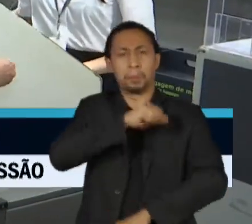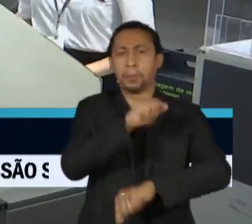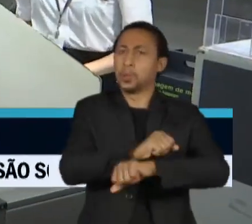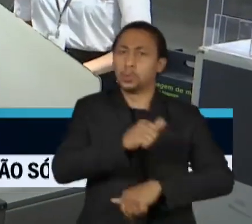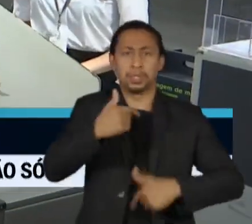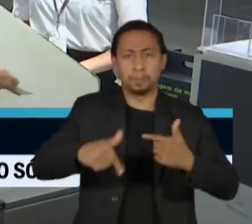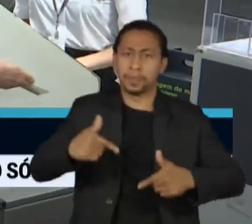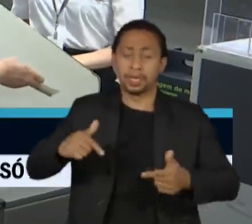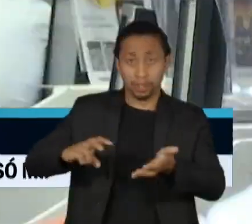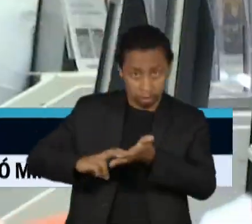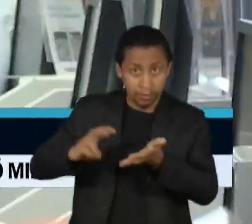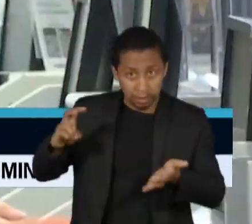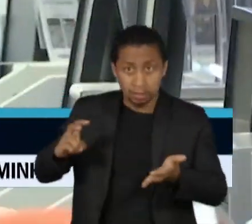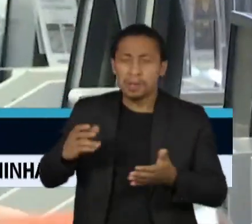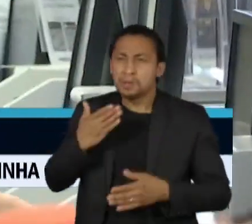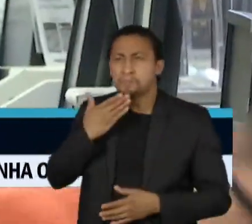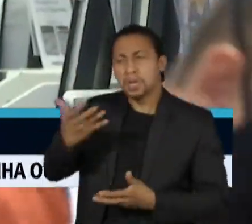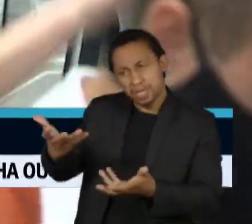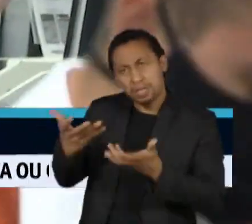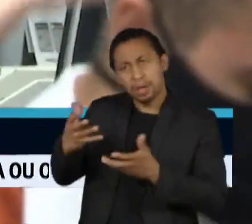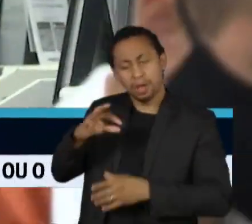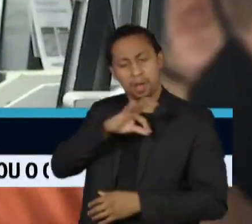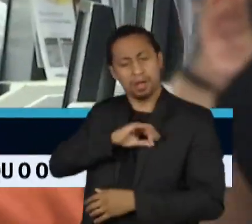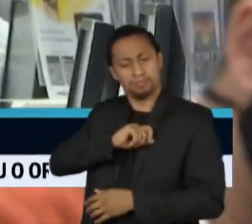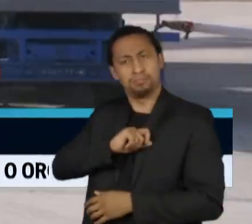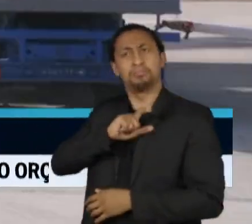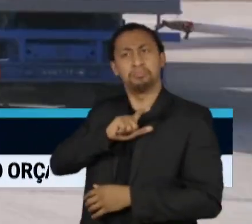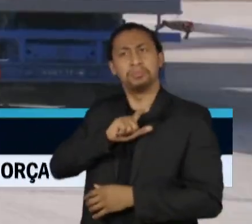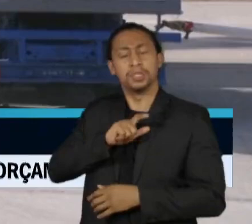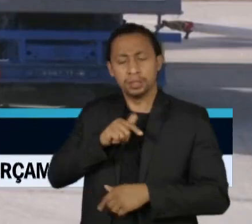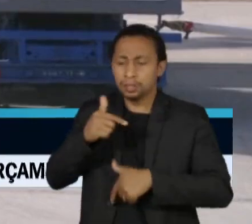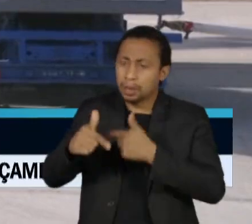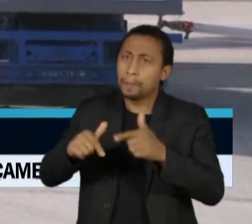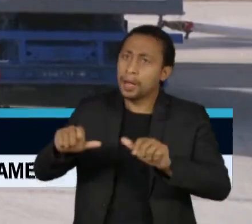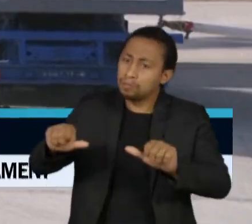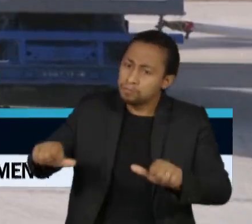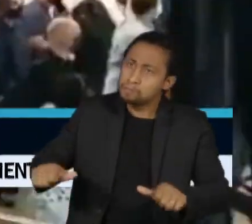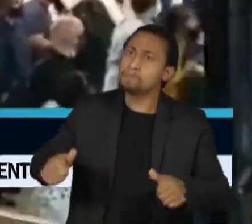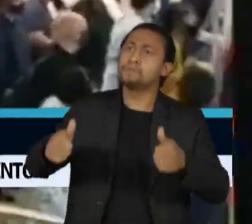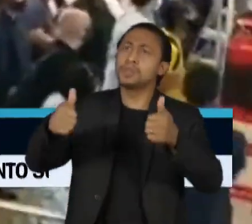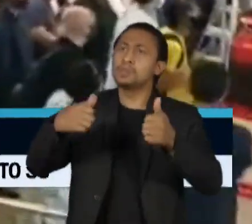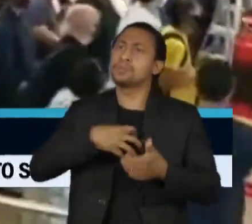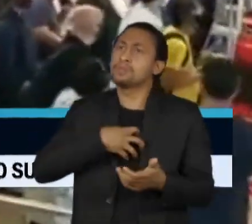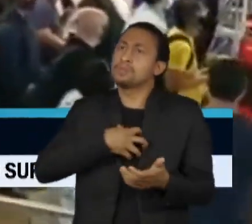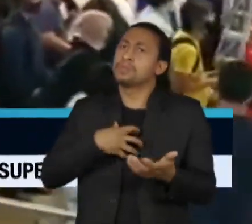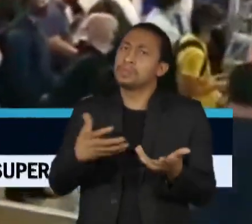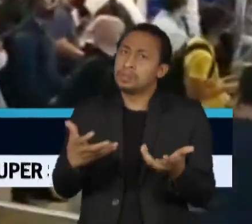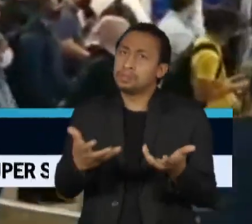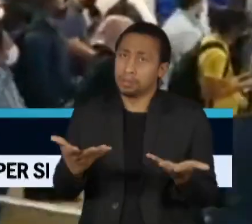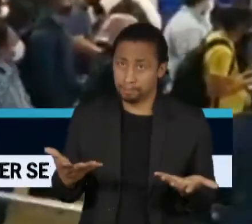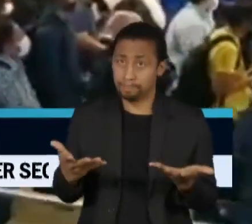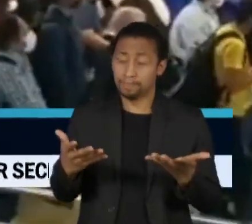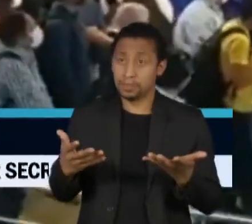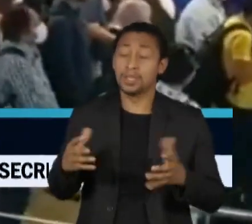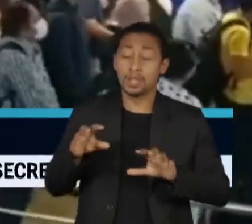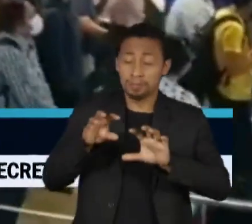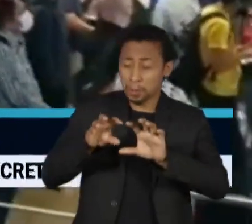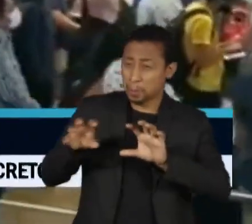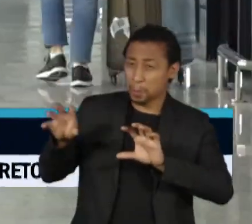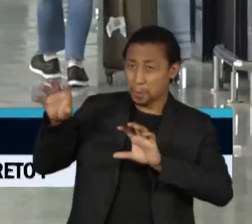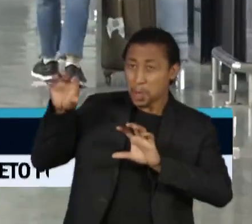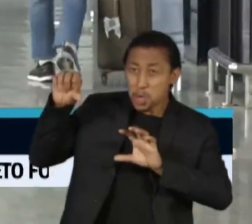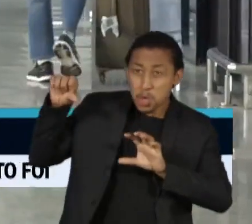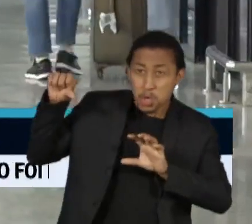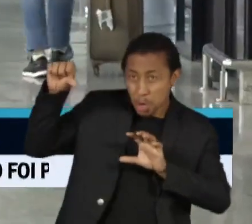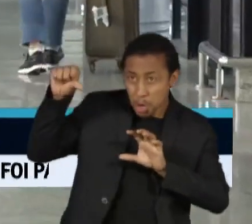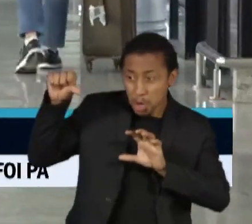Eles pedem às empresas aumento salarial e melhores condições de trabalho. Juntos, os 9 aeroportos